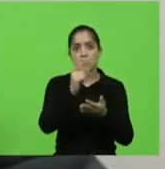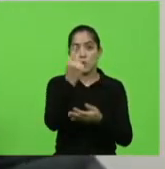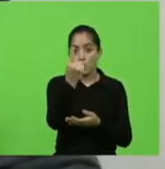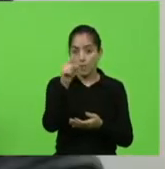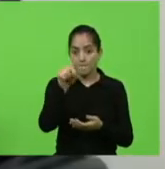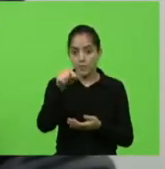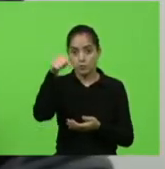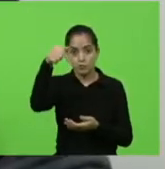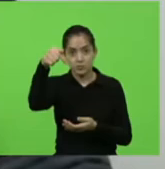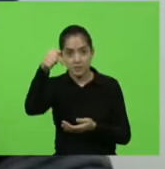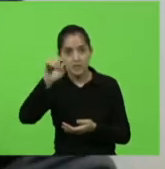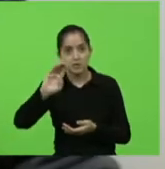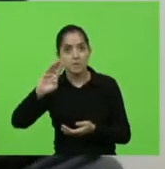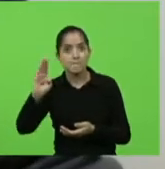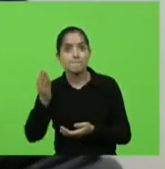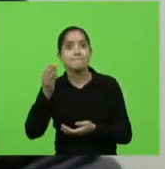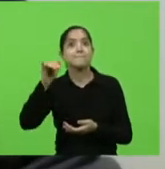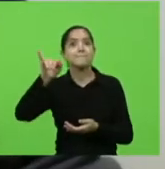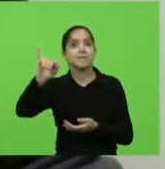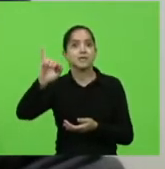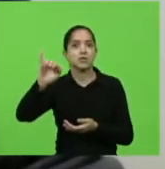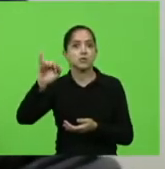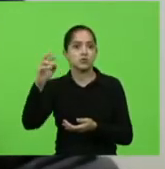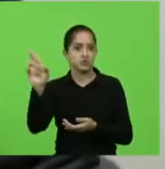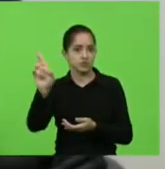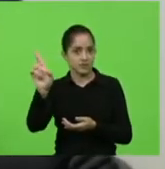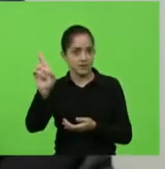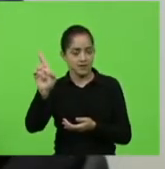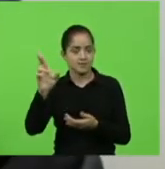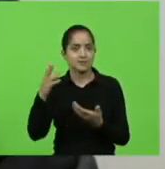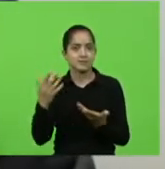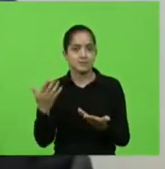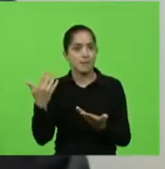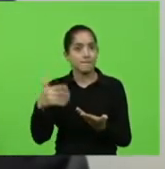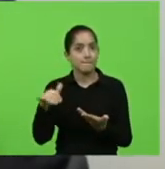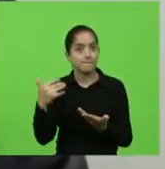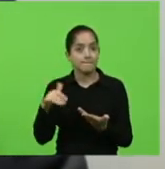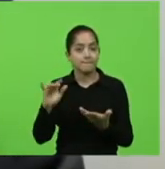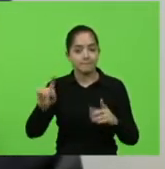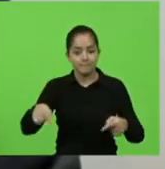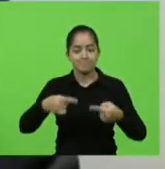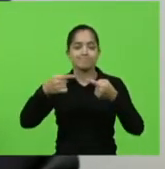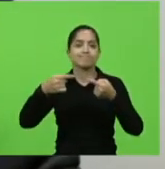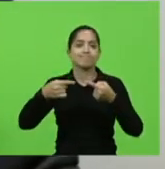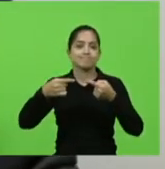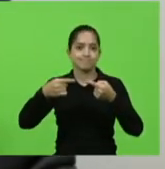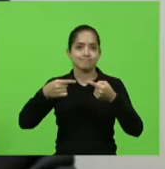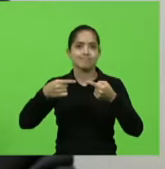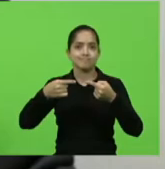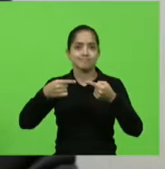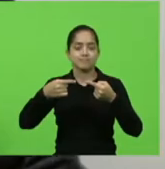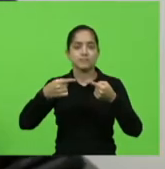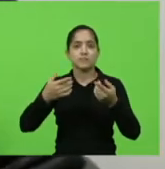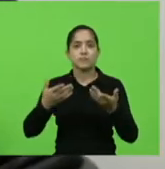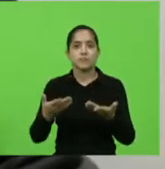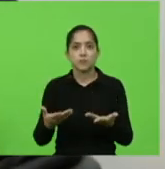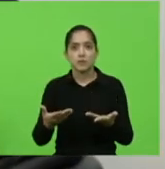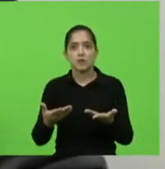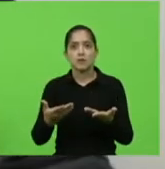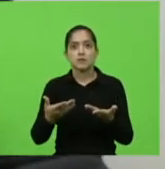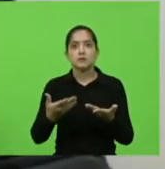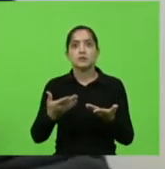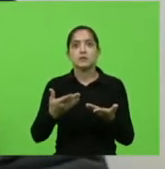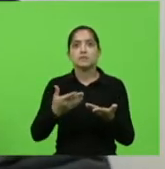bilhões de reais para o enfrentamento das